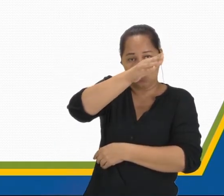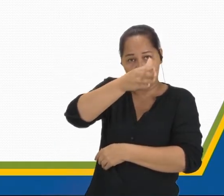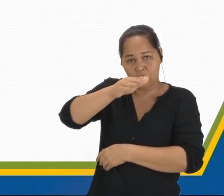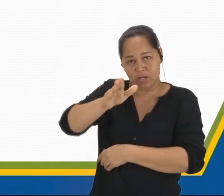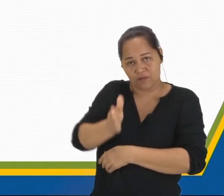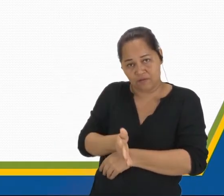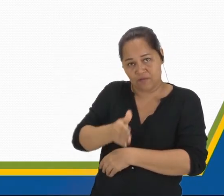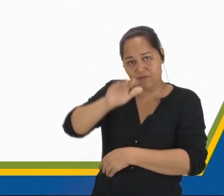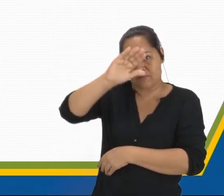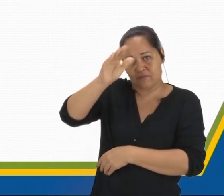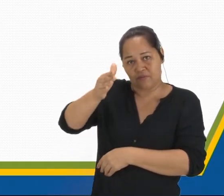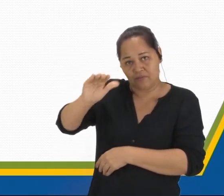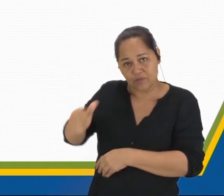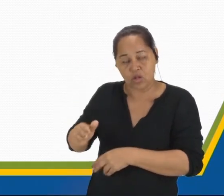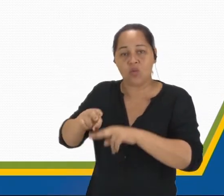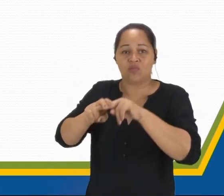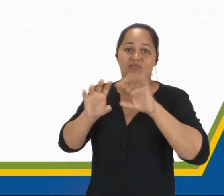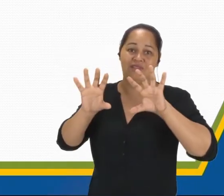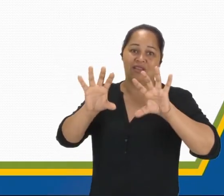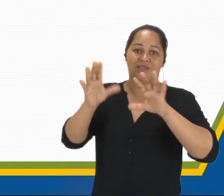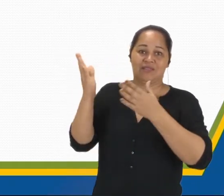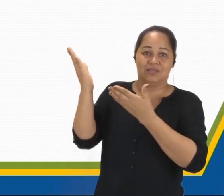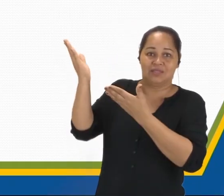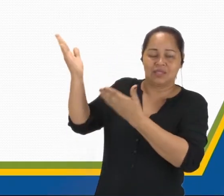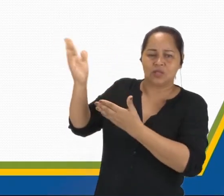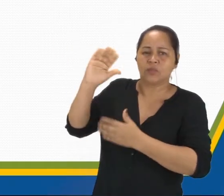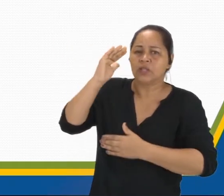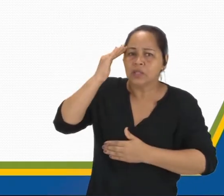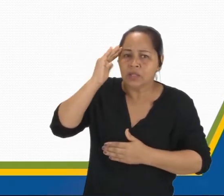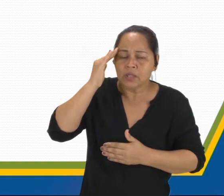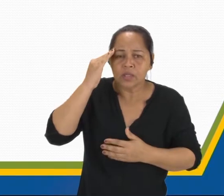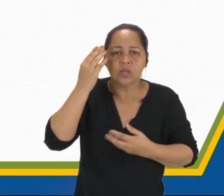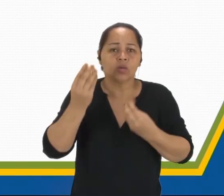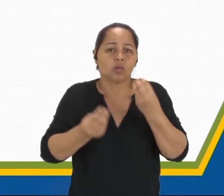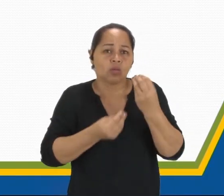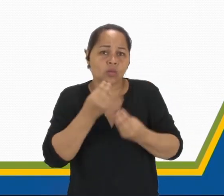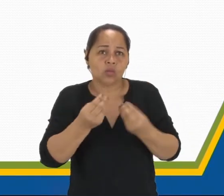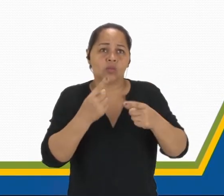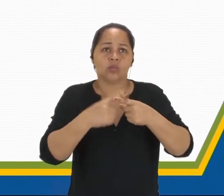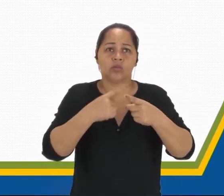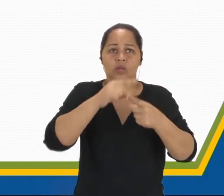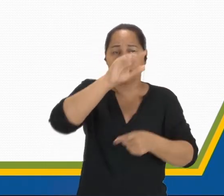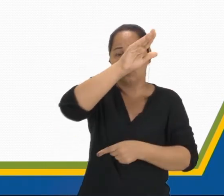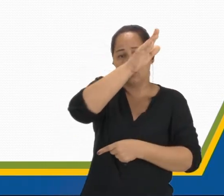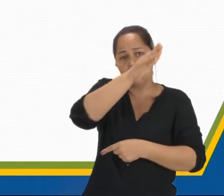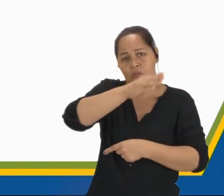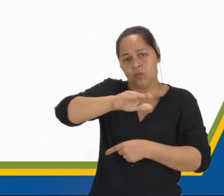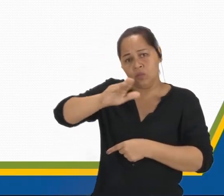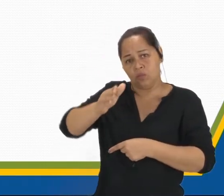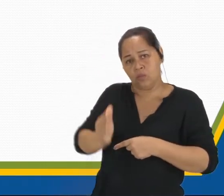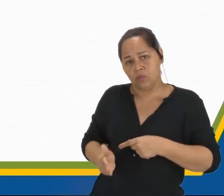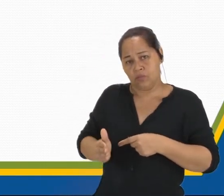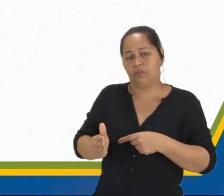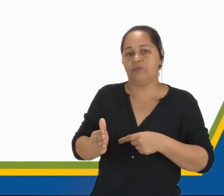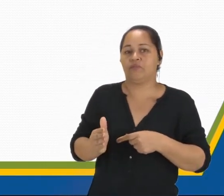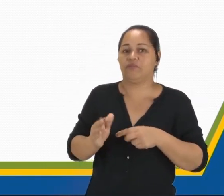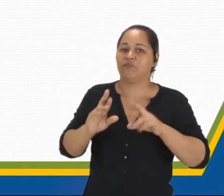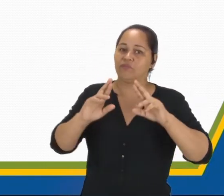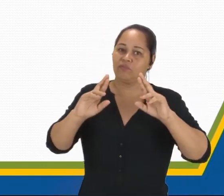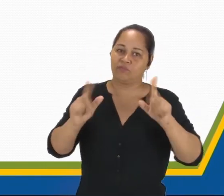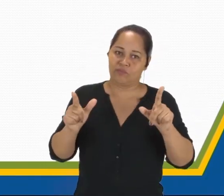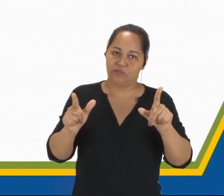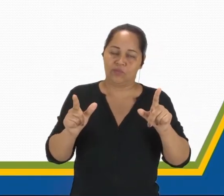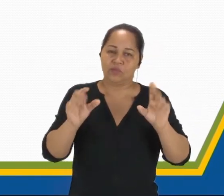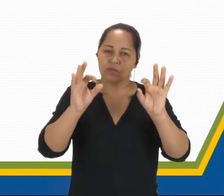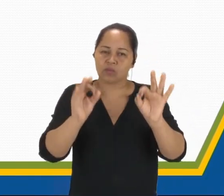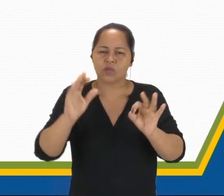vai ser o cosseno de π é menos 1 e o cosseno de π é 0. Aí eu vou dividir por 0, não vai ser possível, tá? Então,